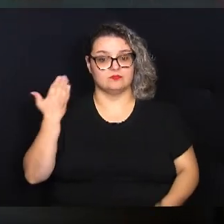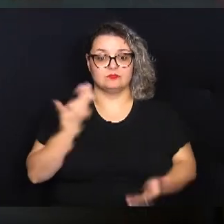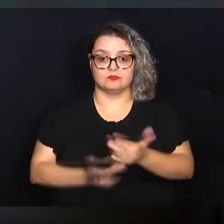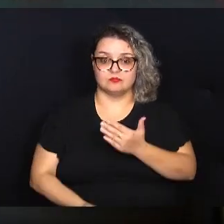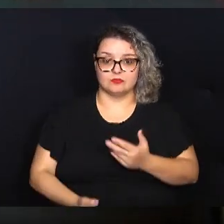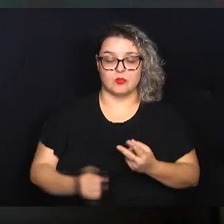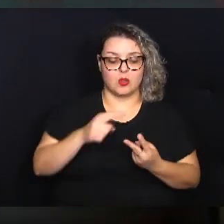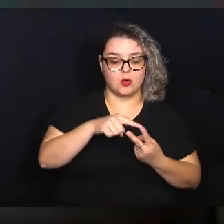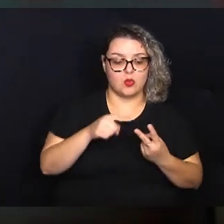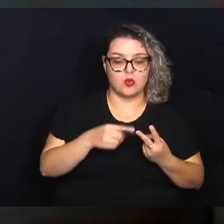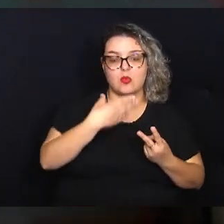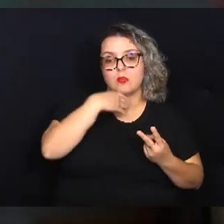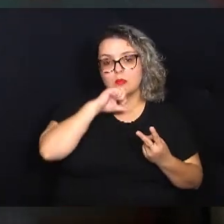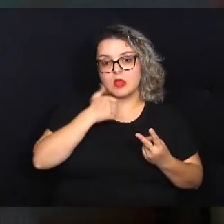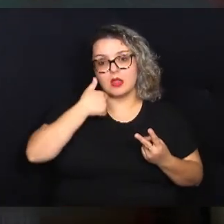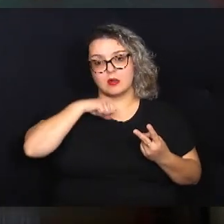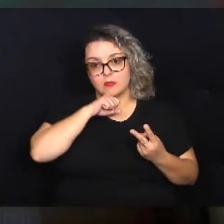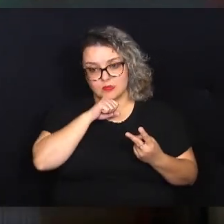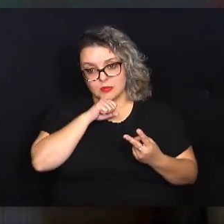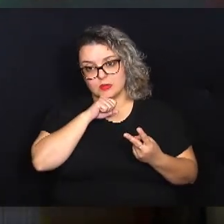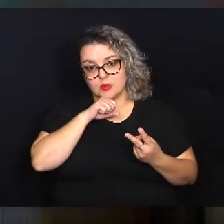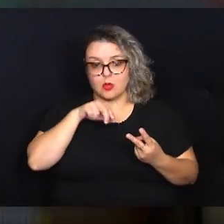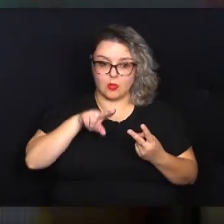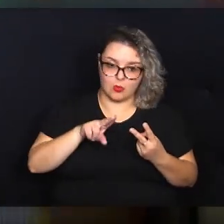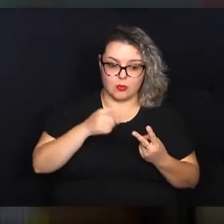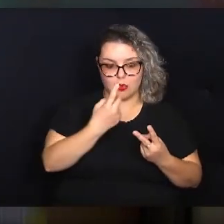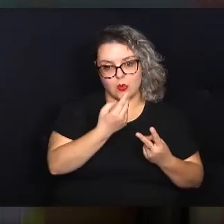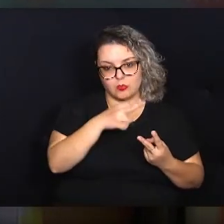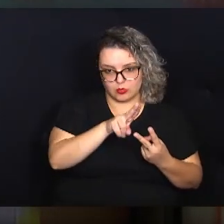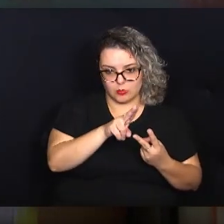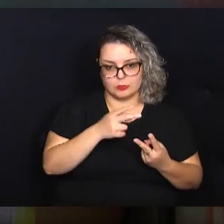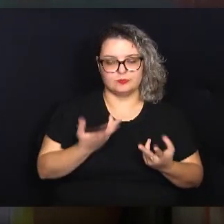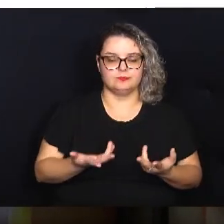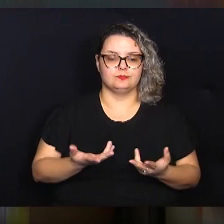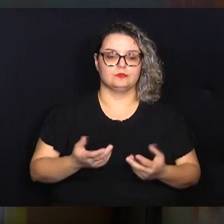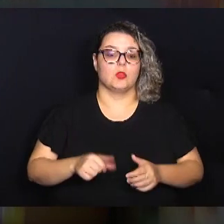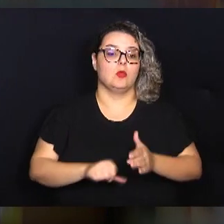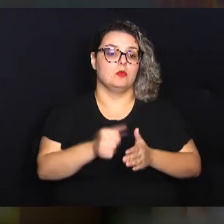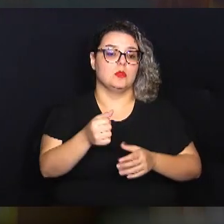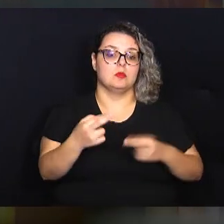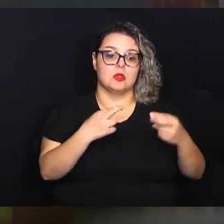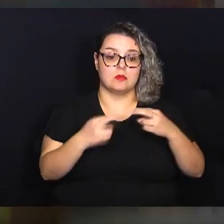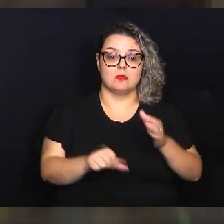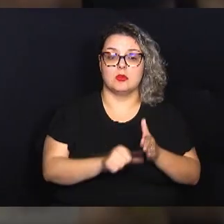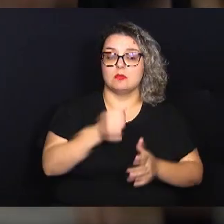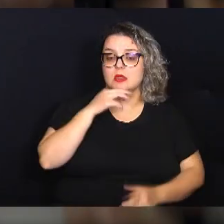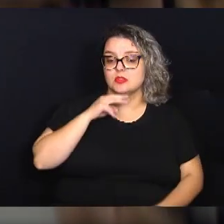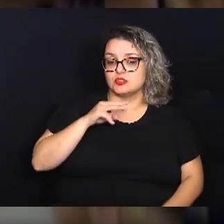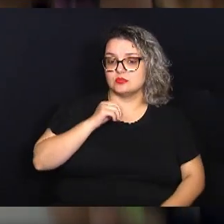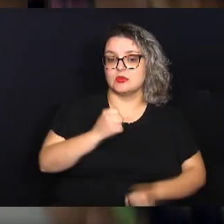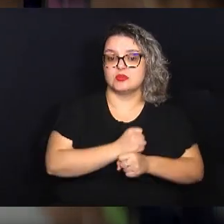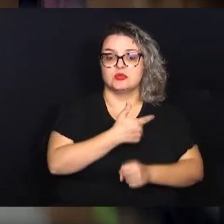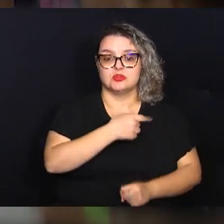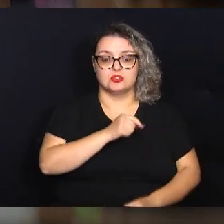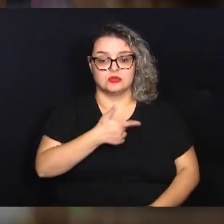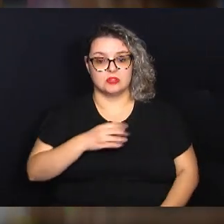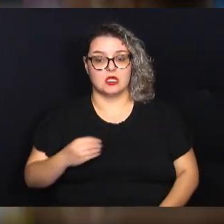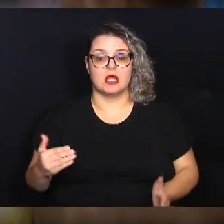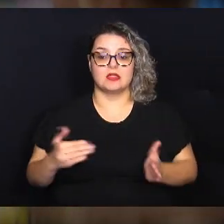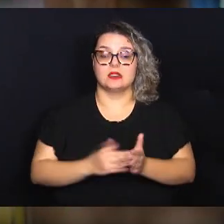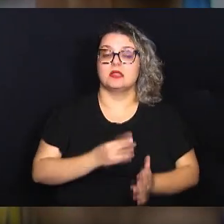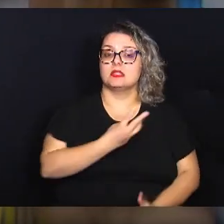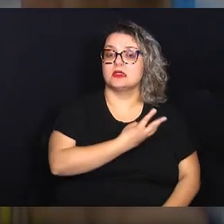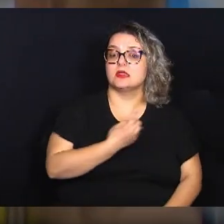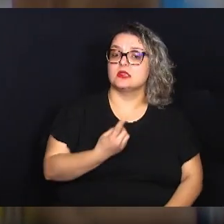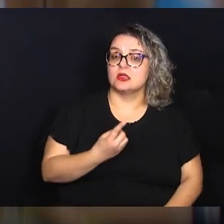que perderam um dos pais para o coronavírus. O período analisado foi de 1º de março de 2020